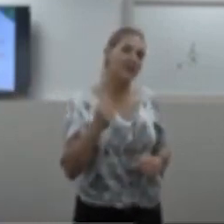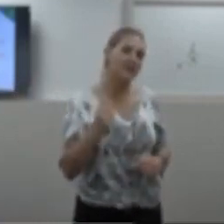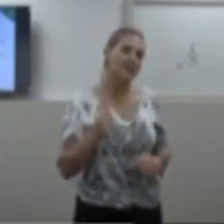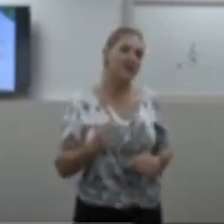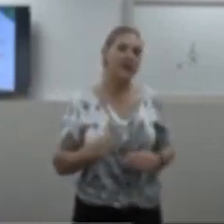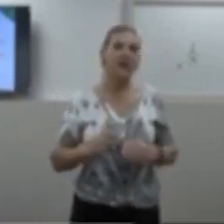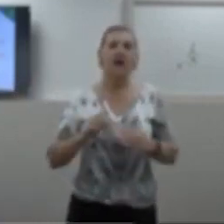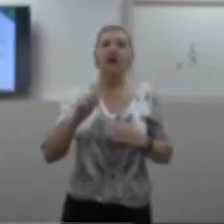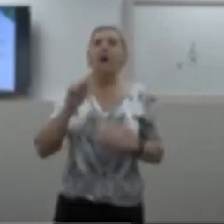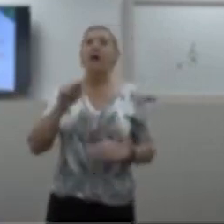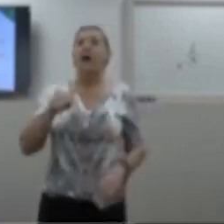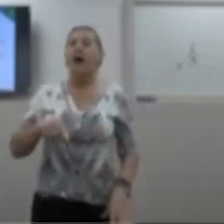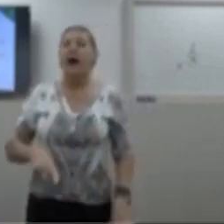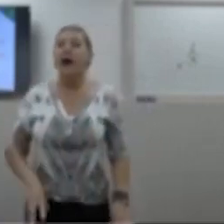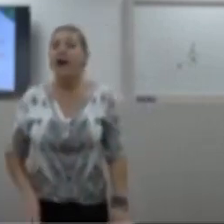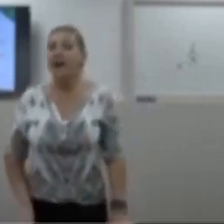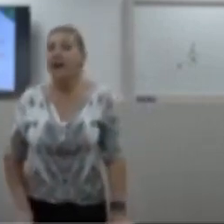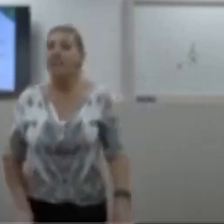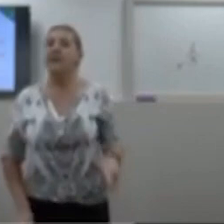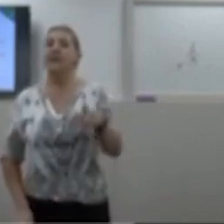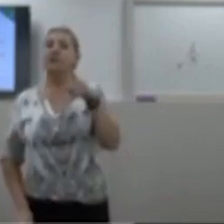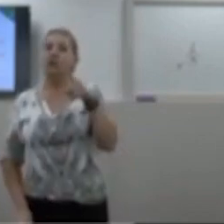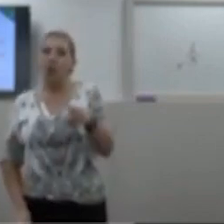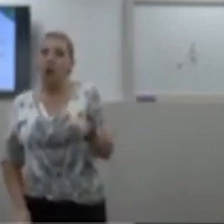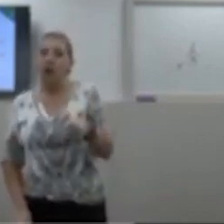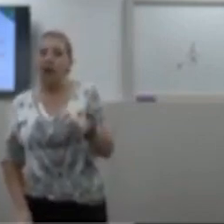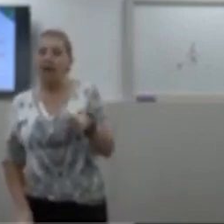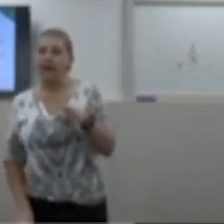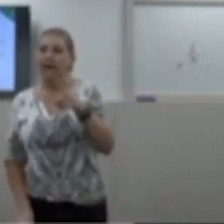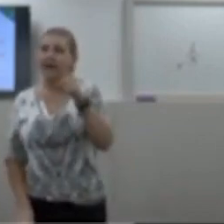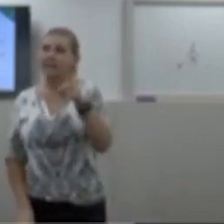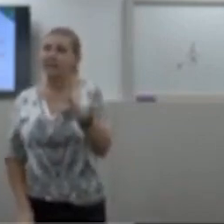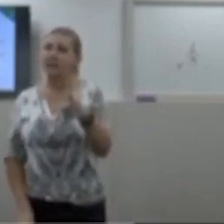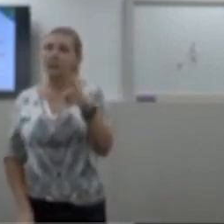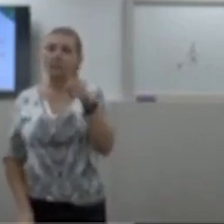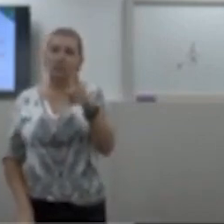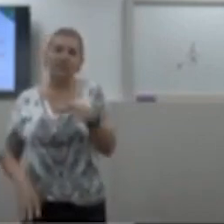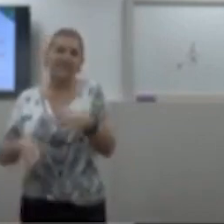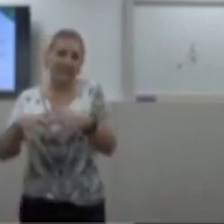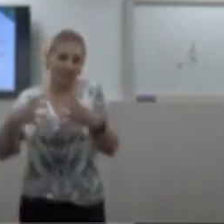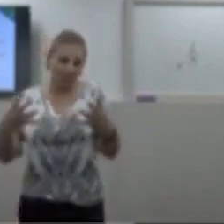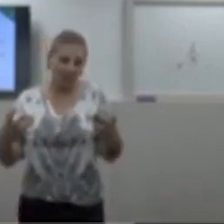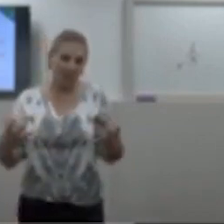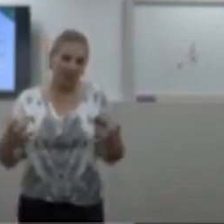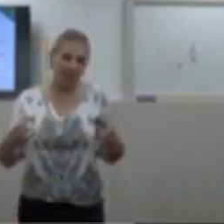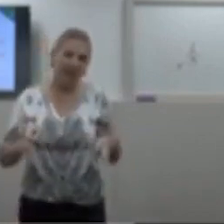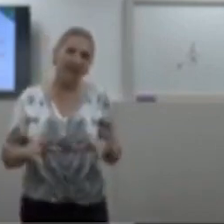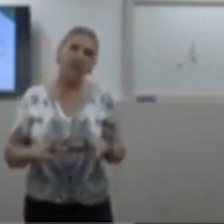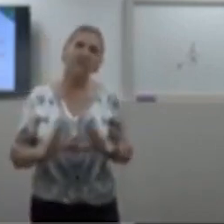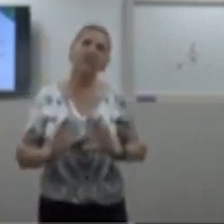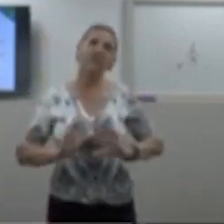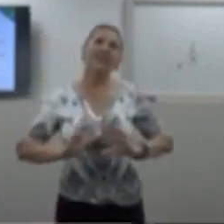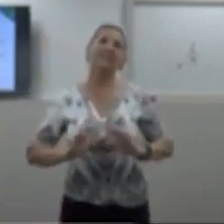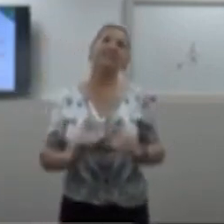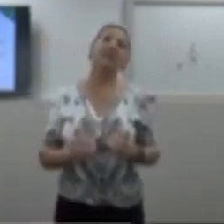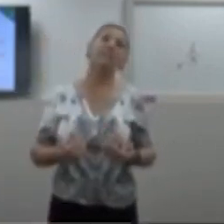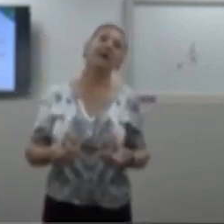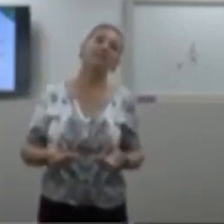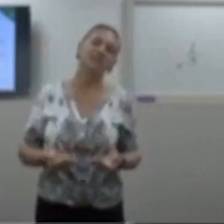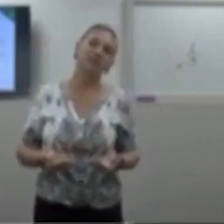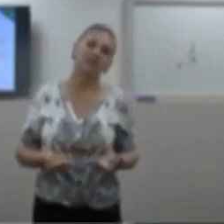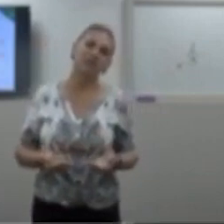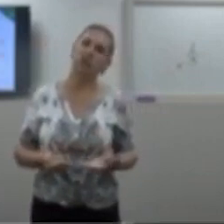um mês. Ah, a minha escola, ela tem o sistema educacional dela é dividida